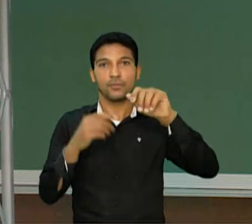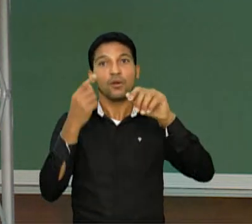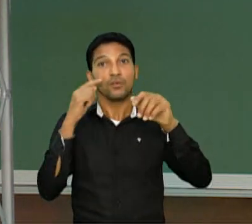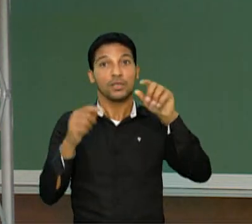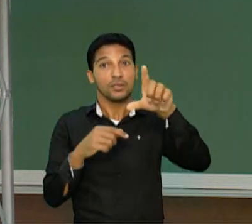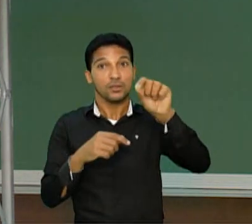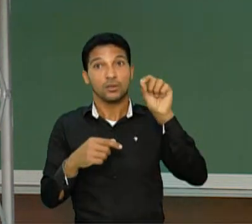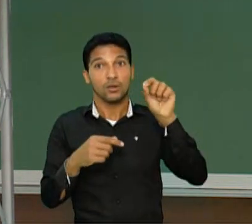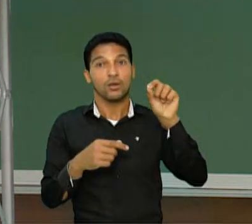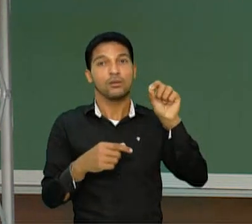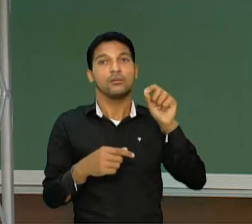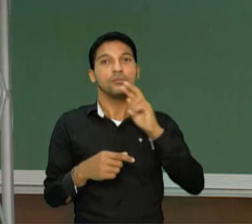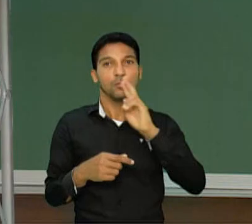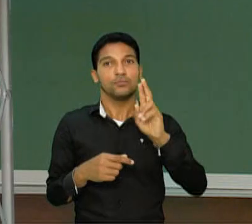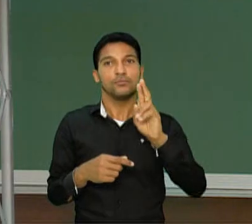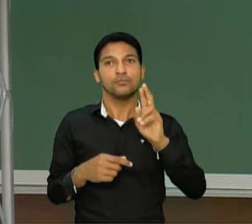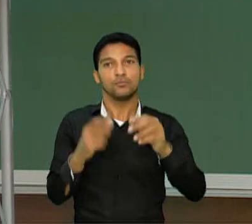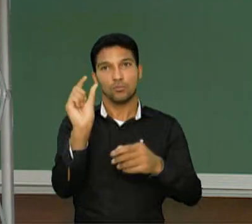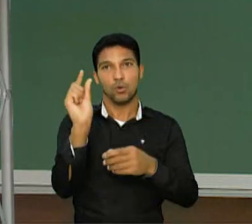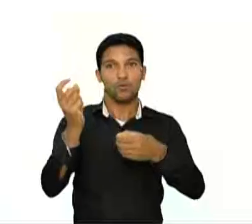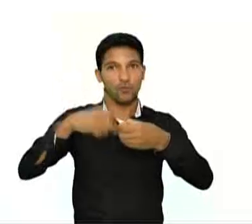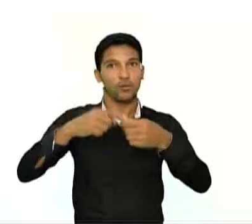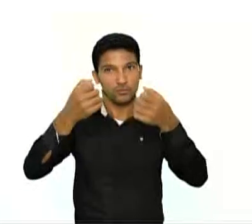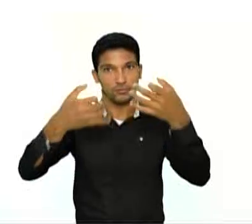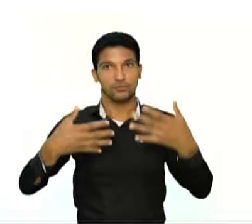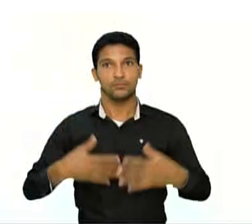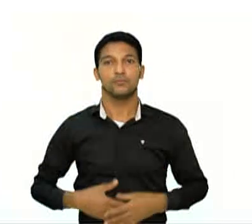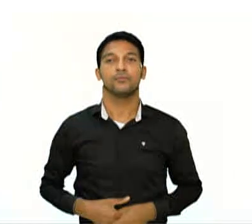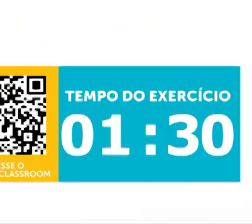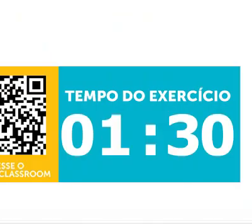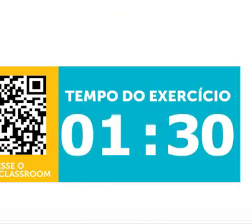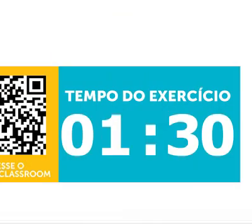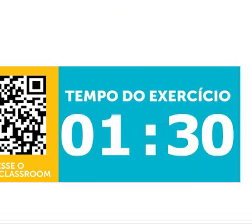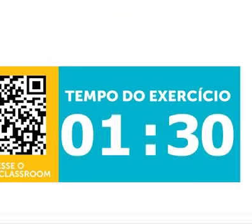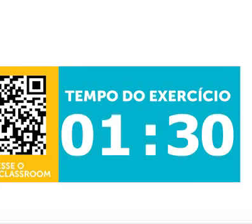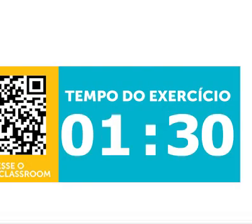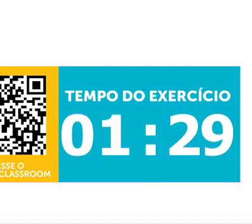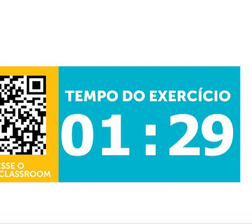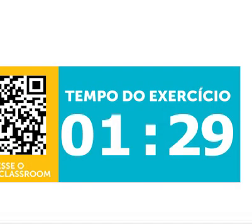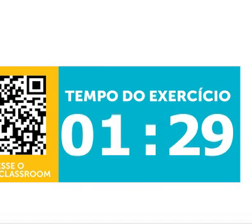Marque a atividadezinha e a gente volta já para explicar sobre ela.